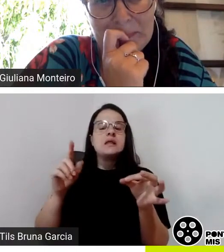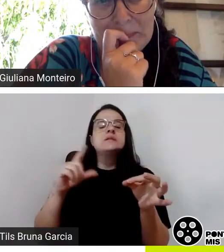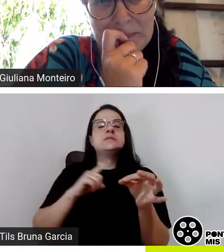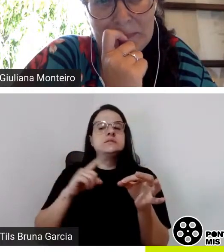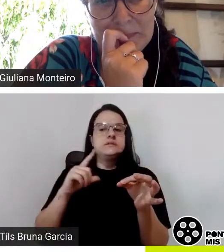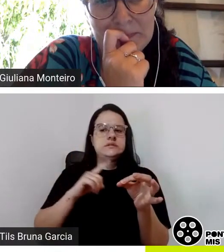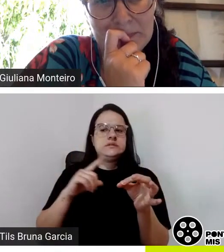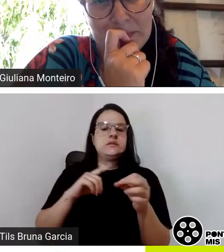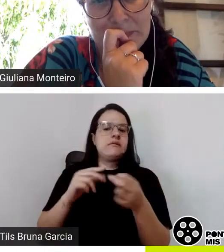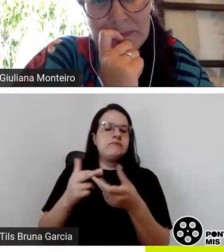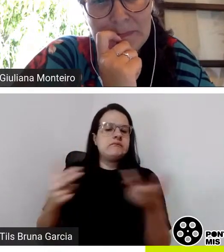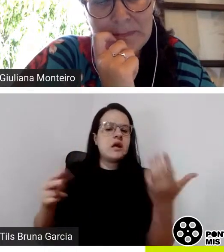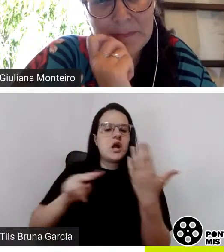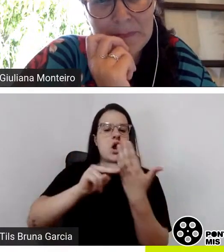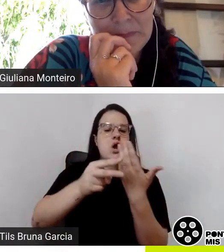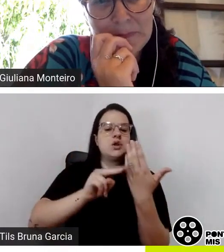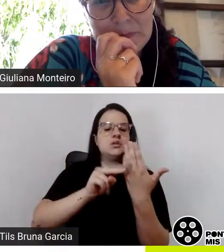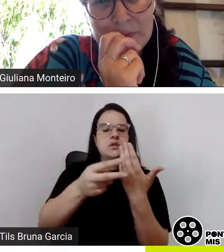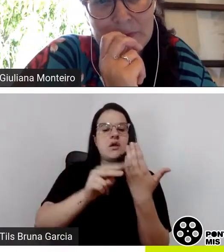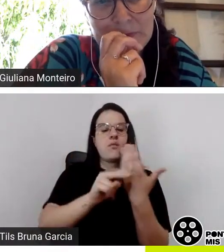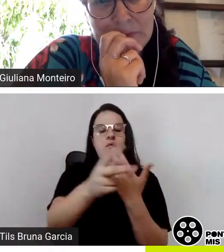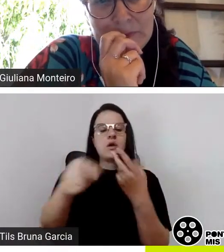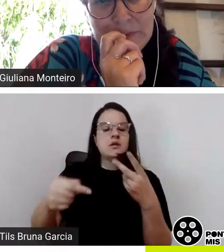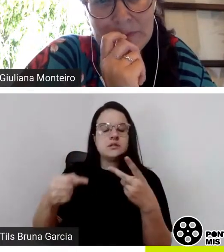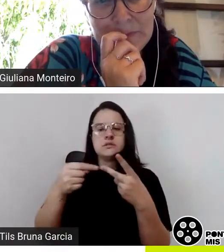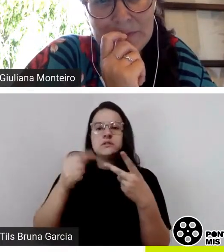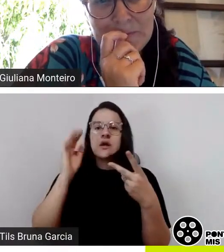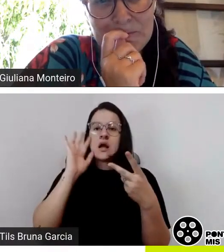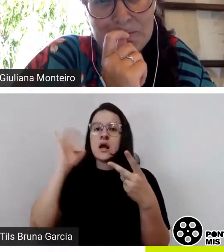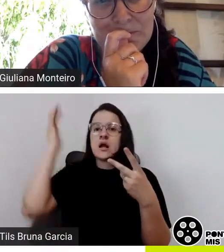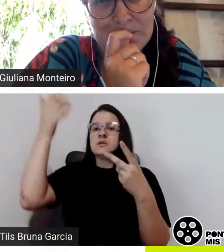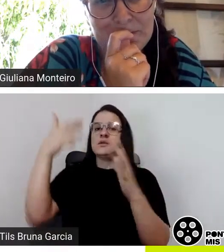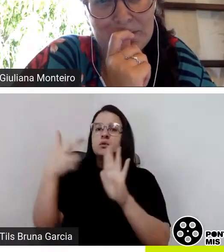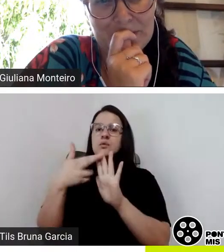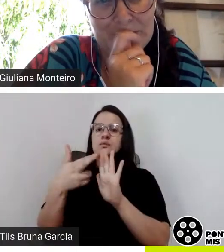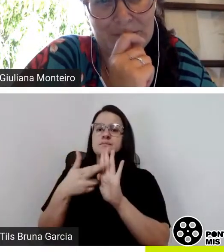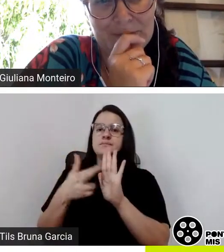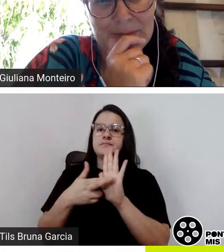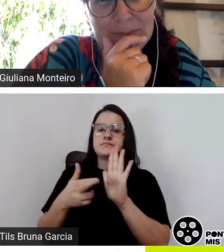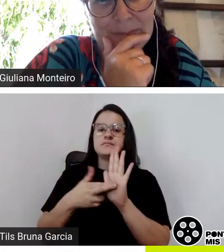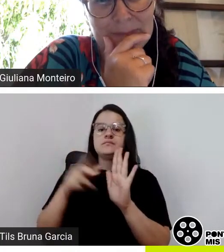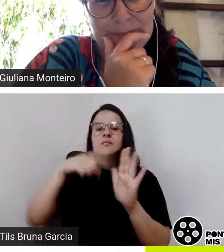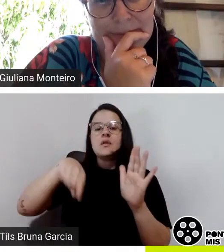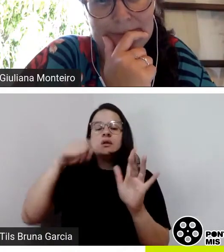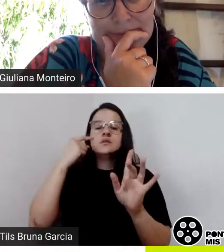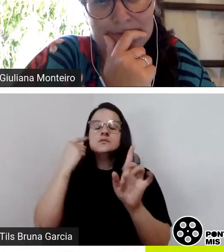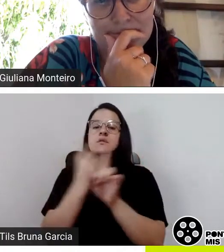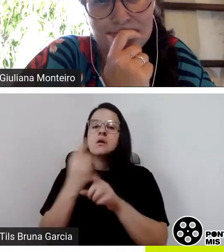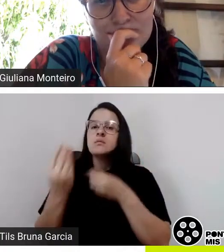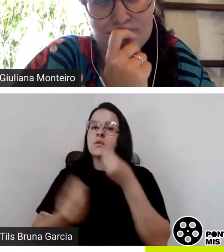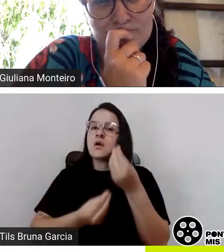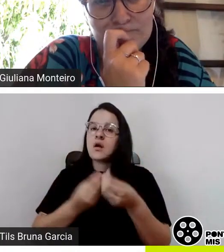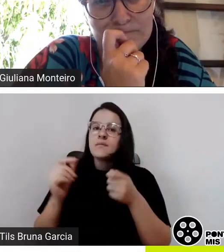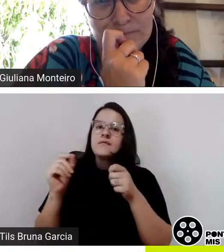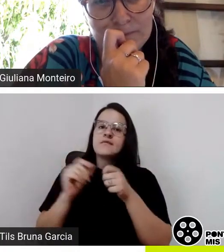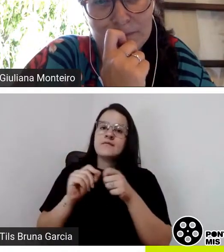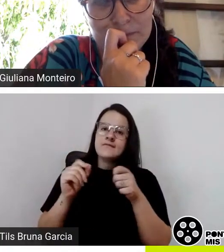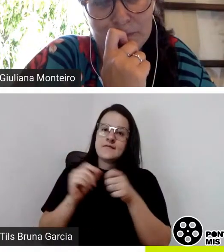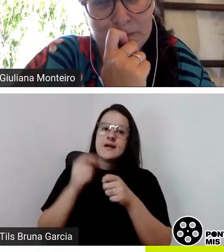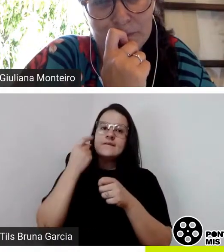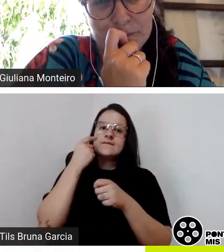as consequências, as ações do roteiro, os personagens vão descobrindo como fazer, a gente vai vendo as soluções deles,